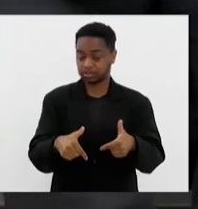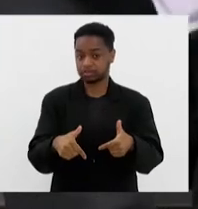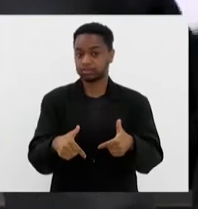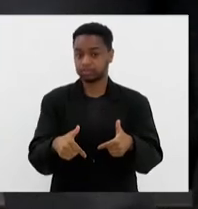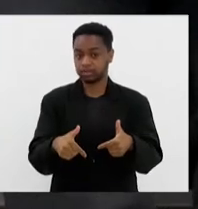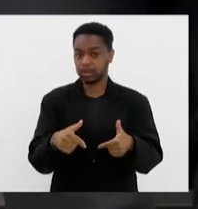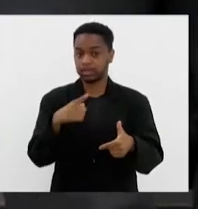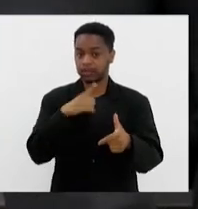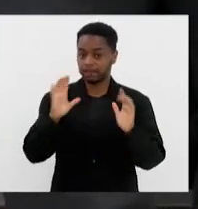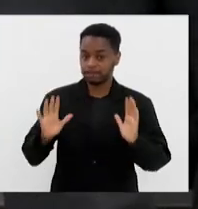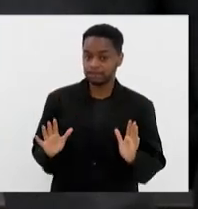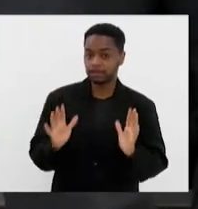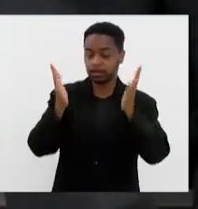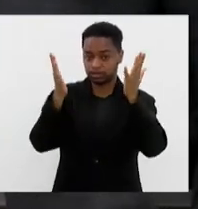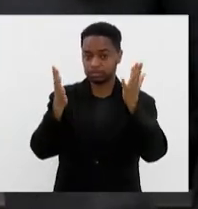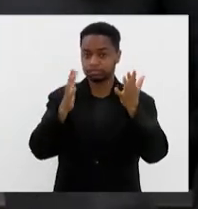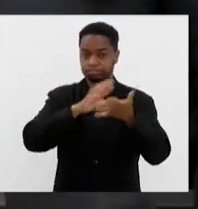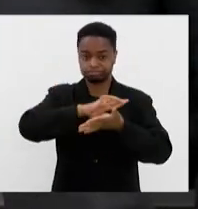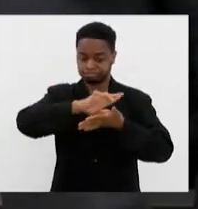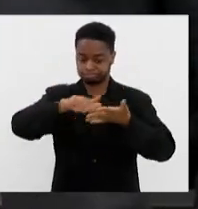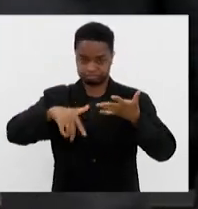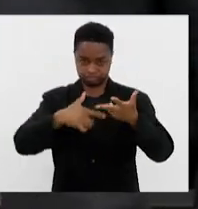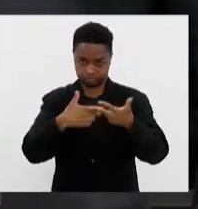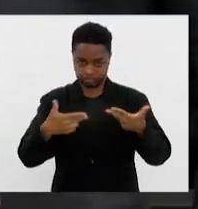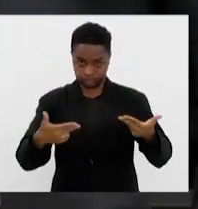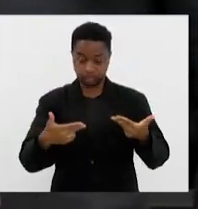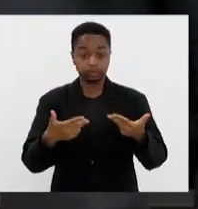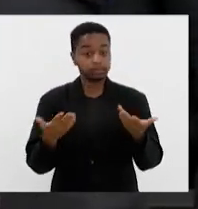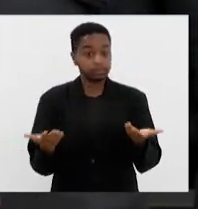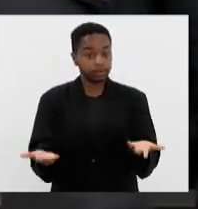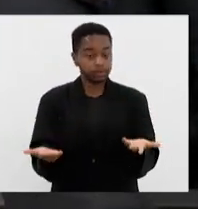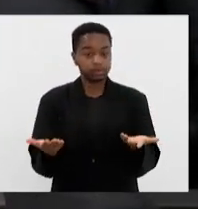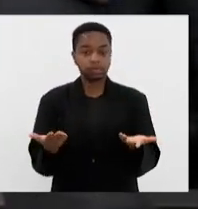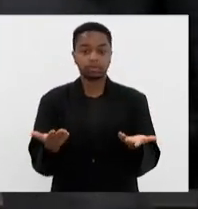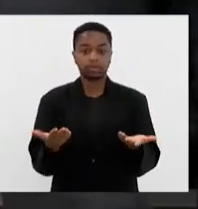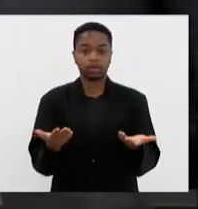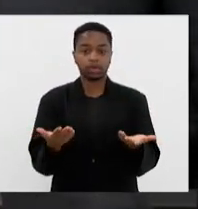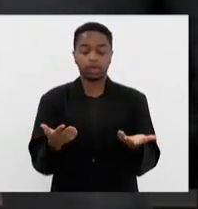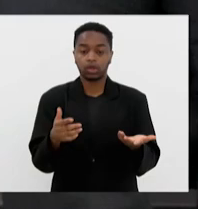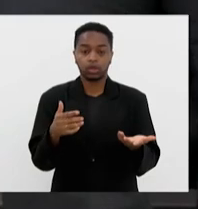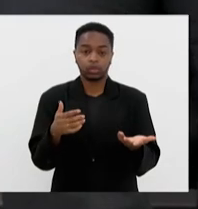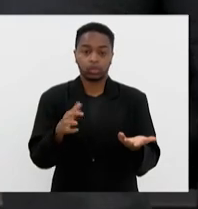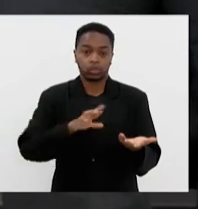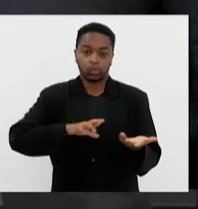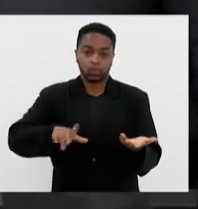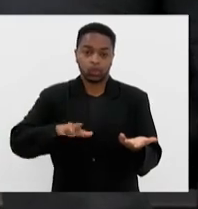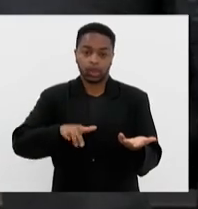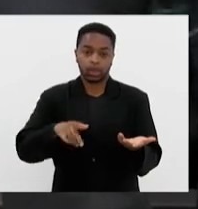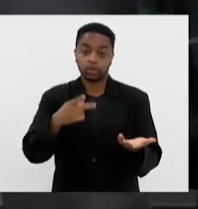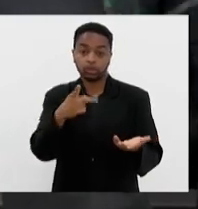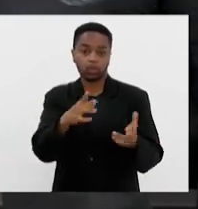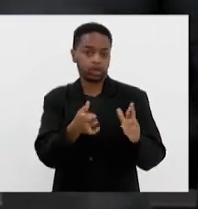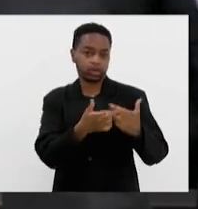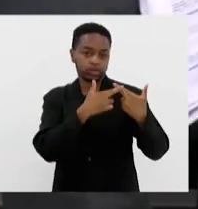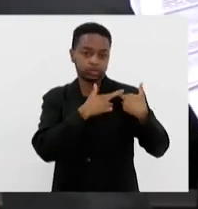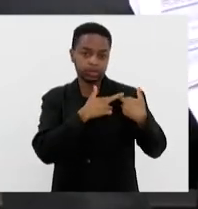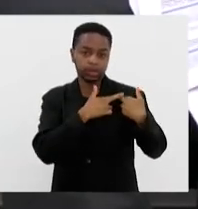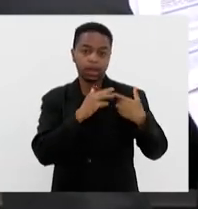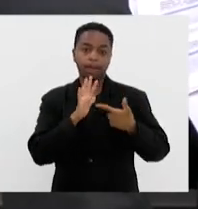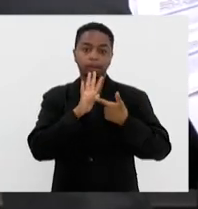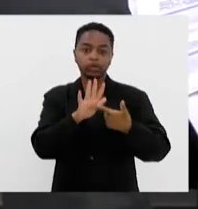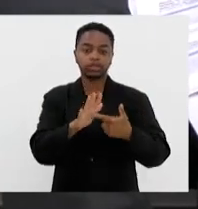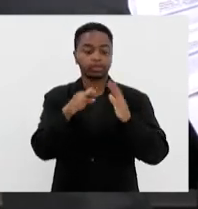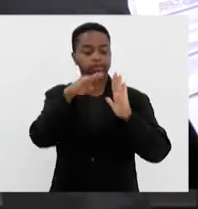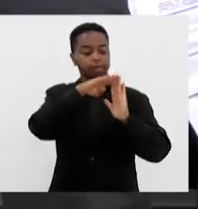um festejo, etc., etc., não cabe você, dentro do calendário, você fazer a